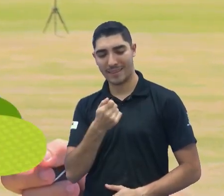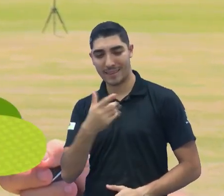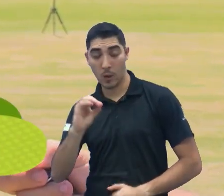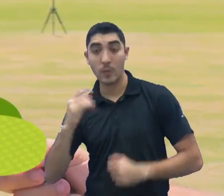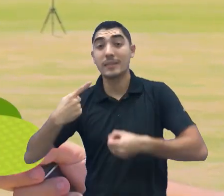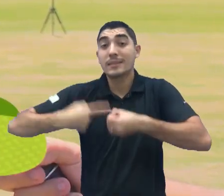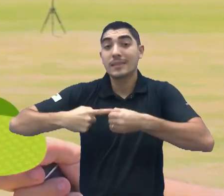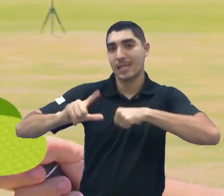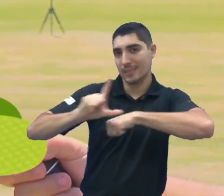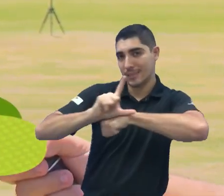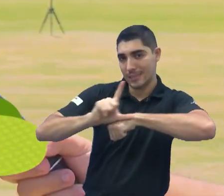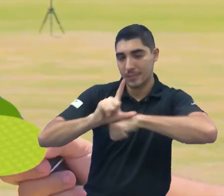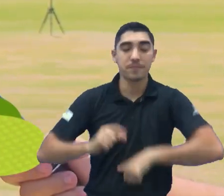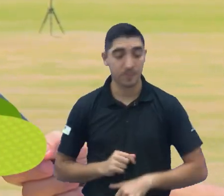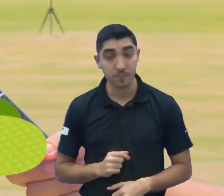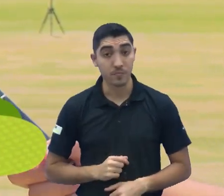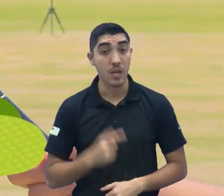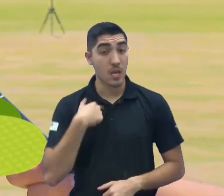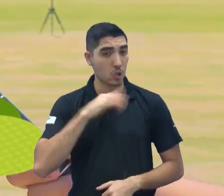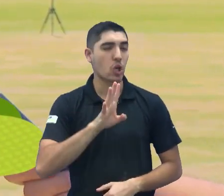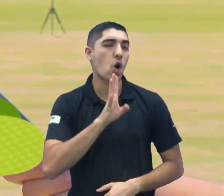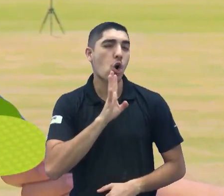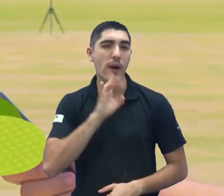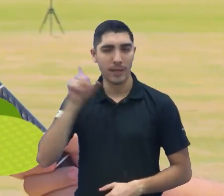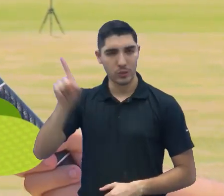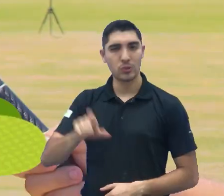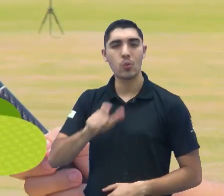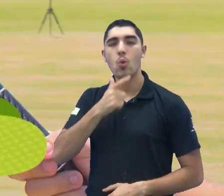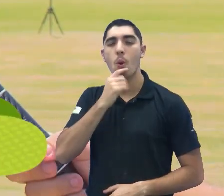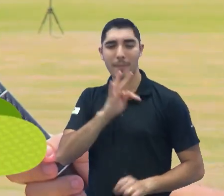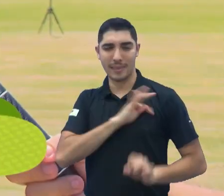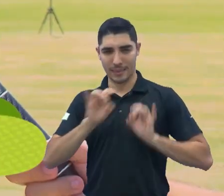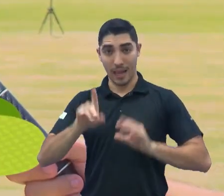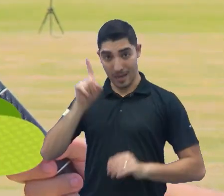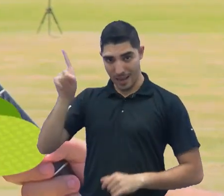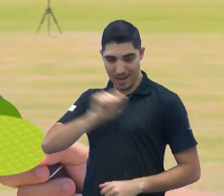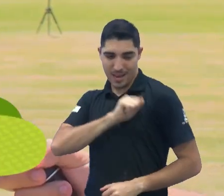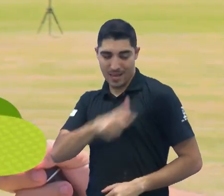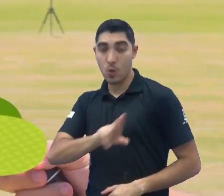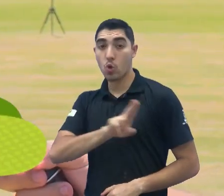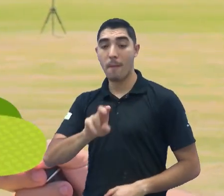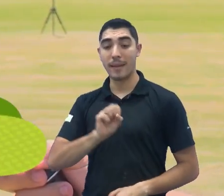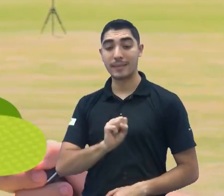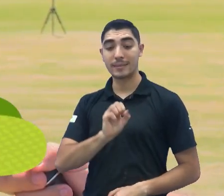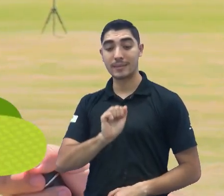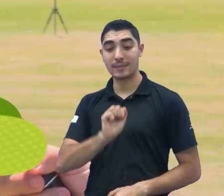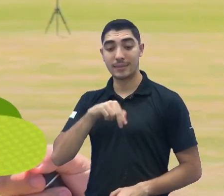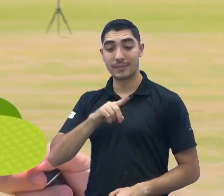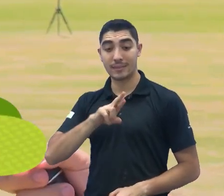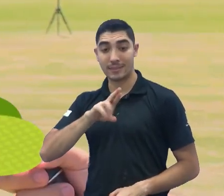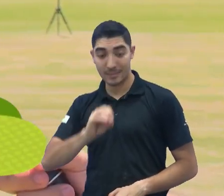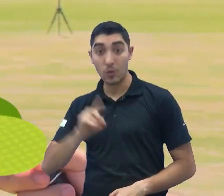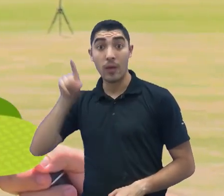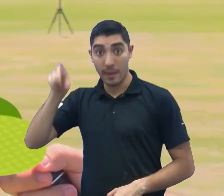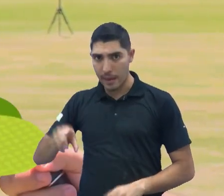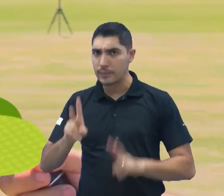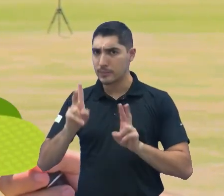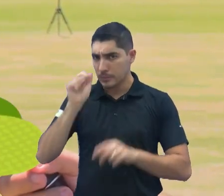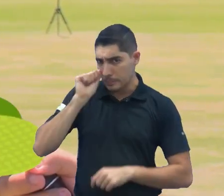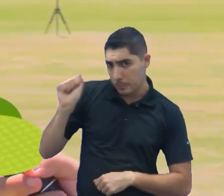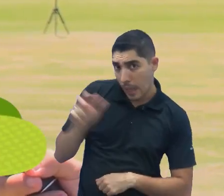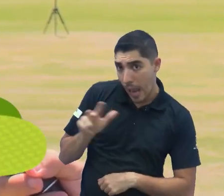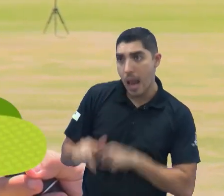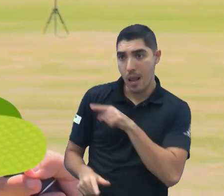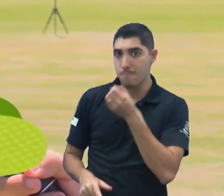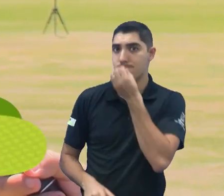certeza. Eu conheço bastante o treinador deles lá, o Sandro, é um cara que estuda bastante o jogo também, vai montar uma boa equipe, uma equipe que